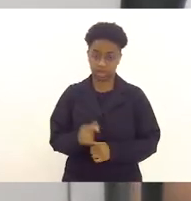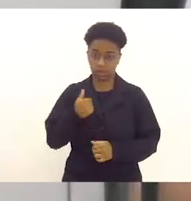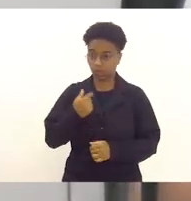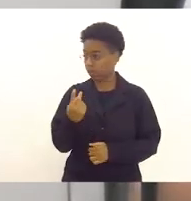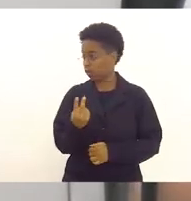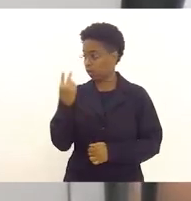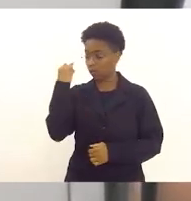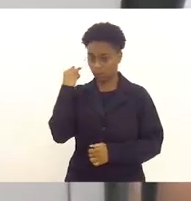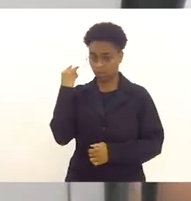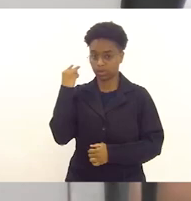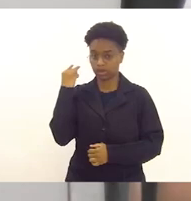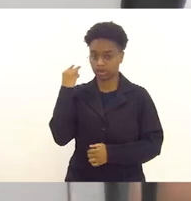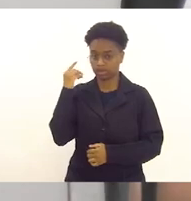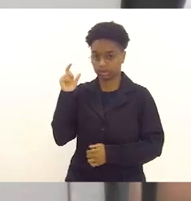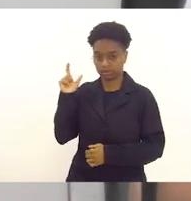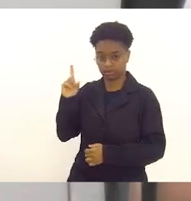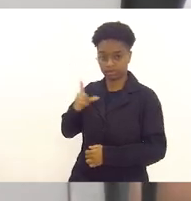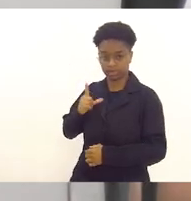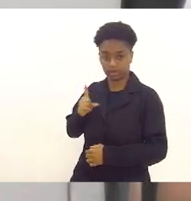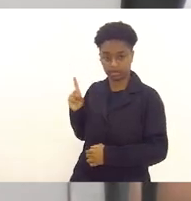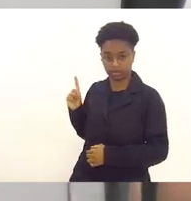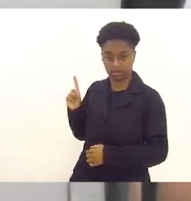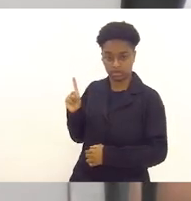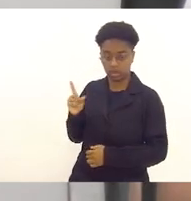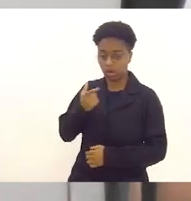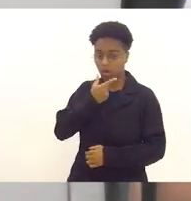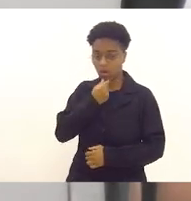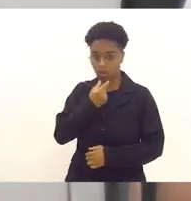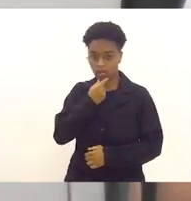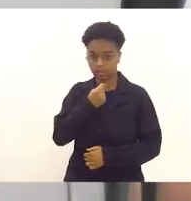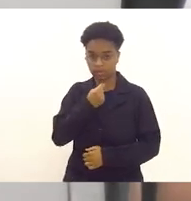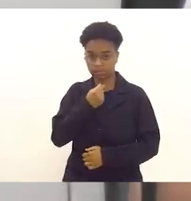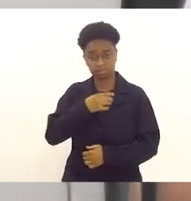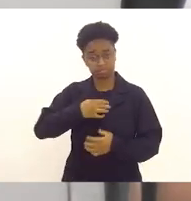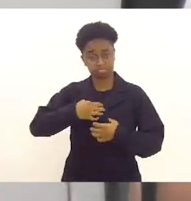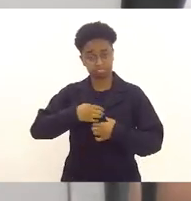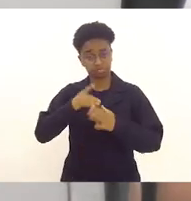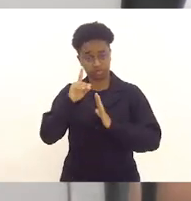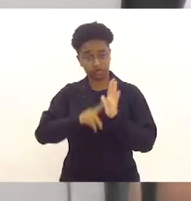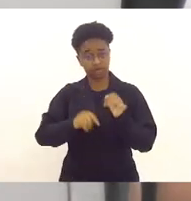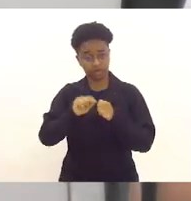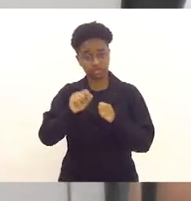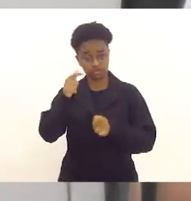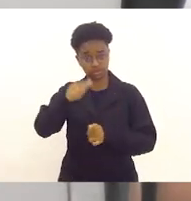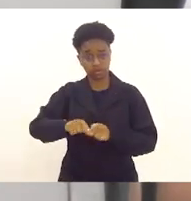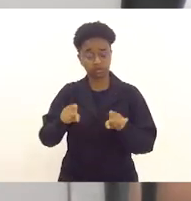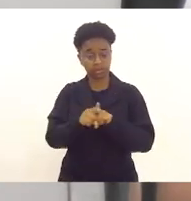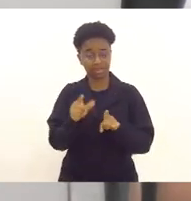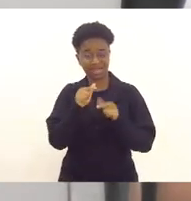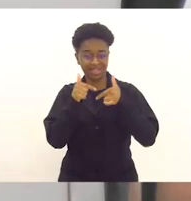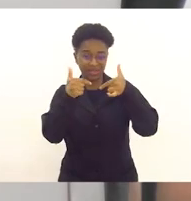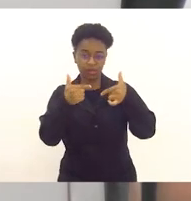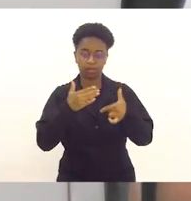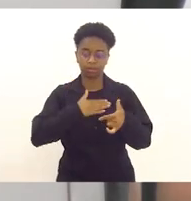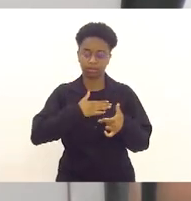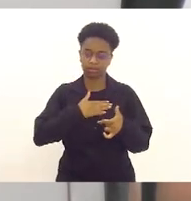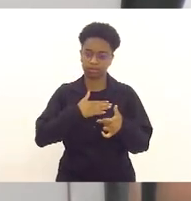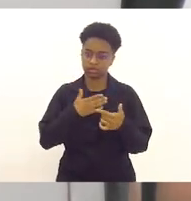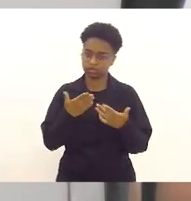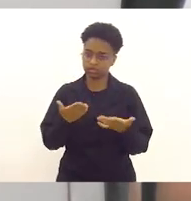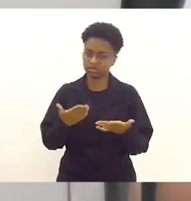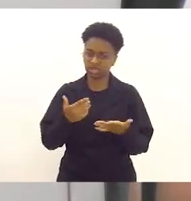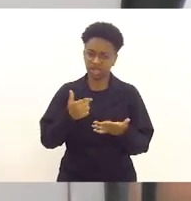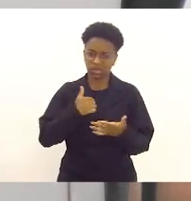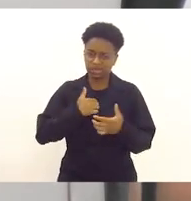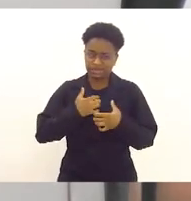para trás o sujeito né o criminoso Ele se sentiu no direito de fazer de novo e ainda sorriu para mim nesse momento eu